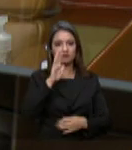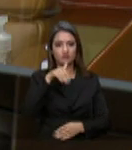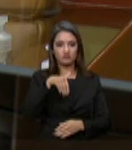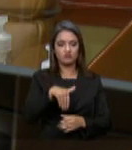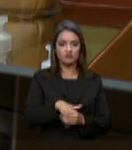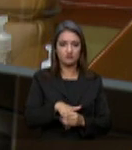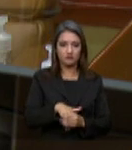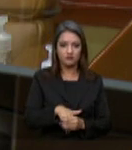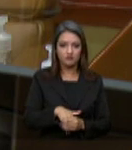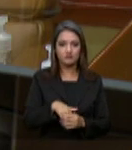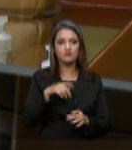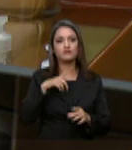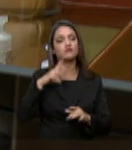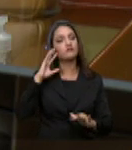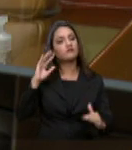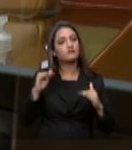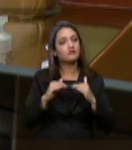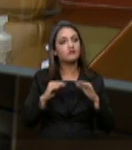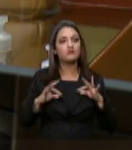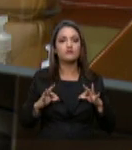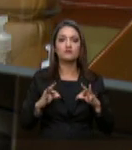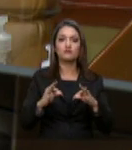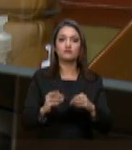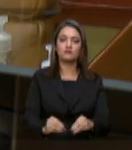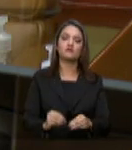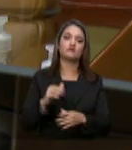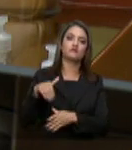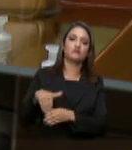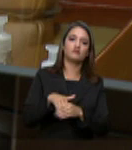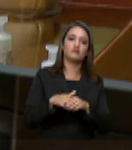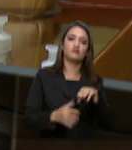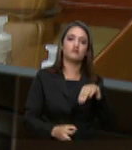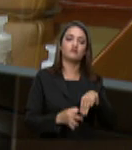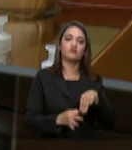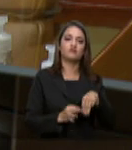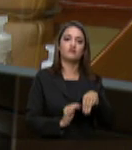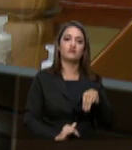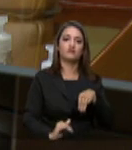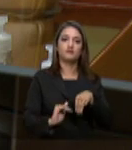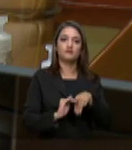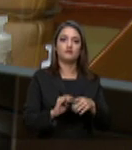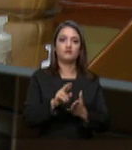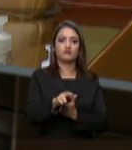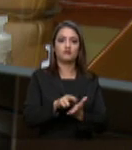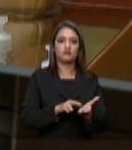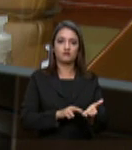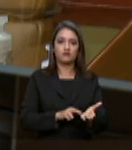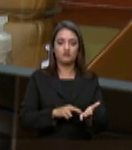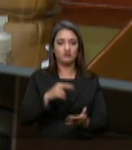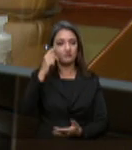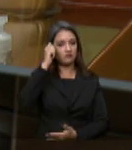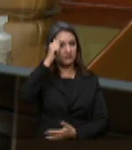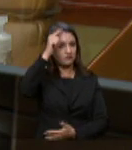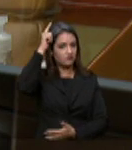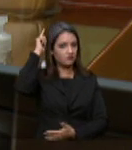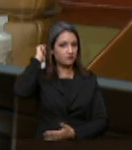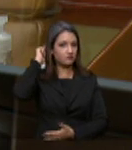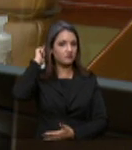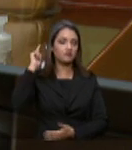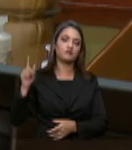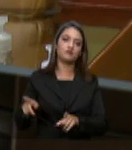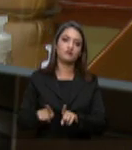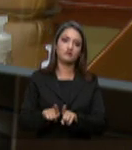estou sem o presidente acompanhando integralmente o voto do ministro relator o Ministro Alexandre de e